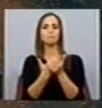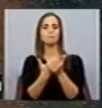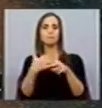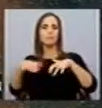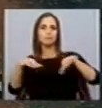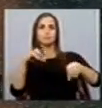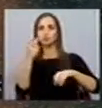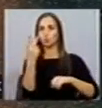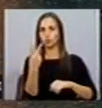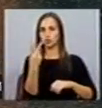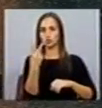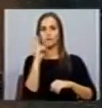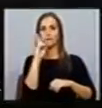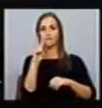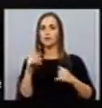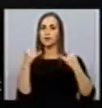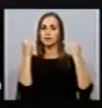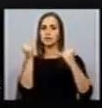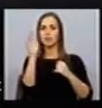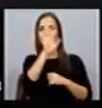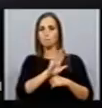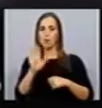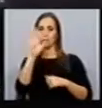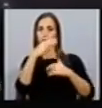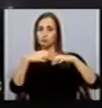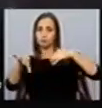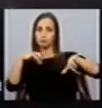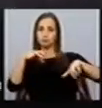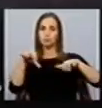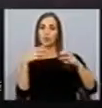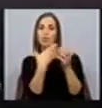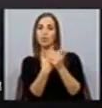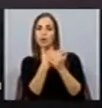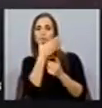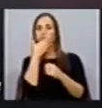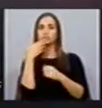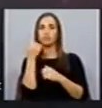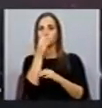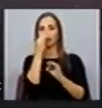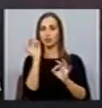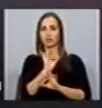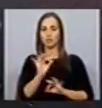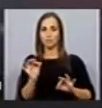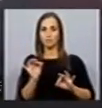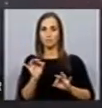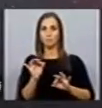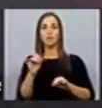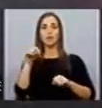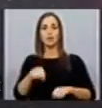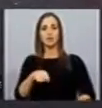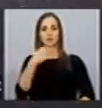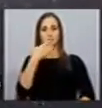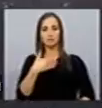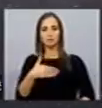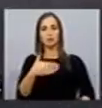vamos ver nas próximas imagens. E esses lóbulos criam uma beleza absolutamente extraordinária. E foram notícia esta semana